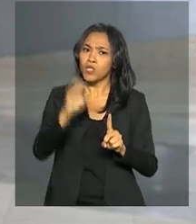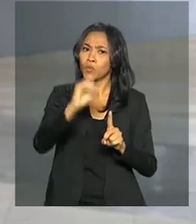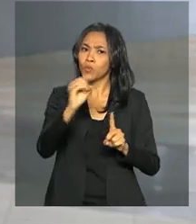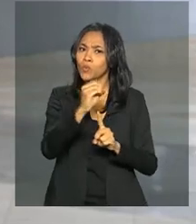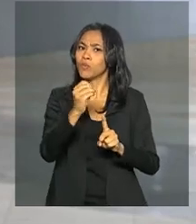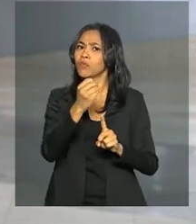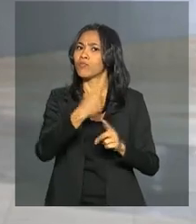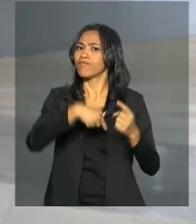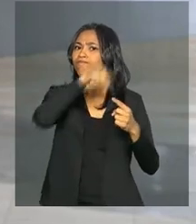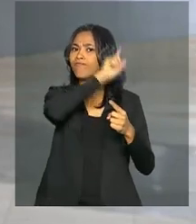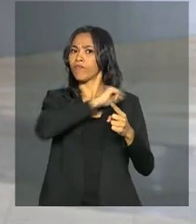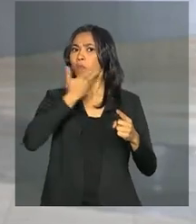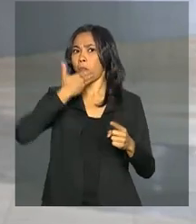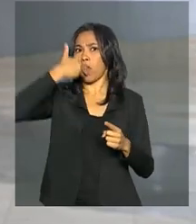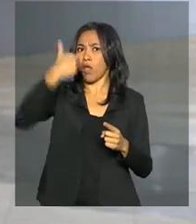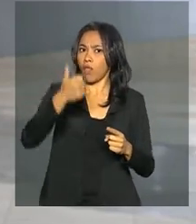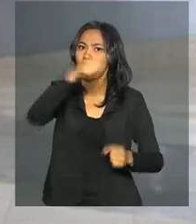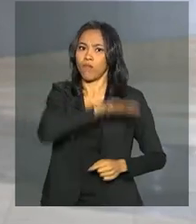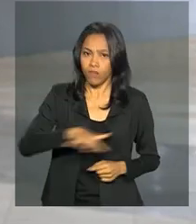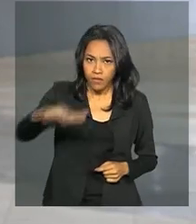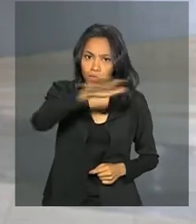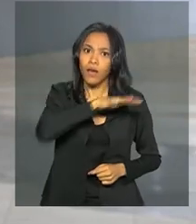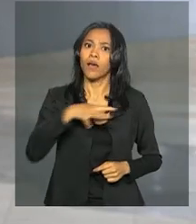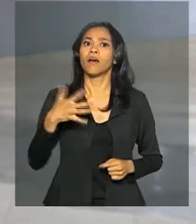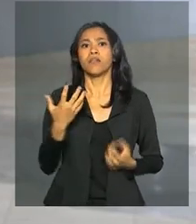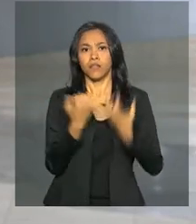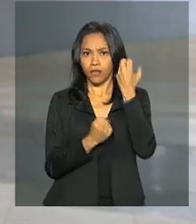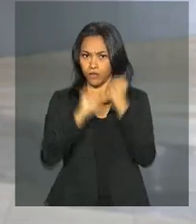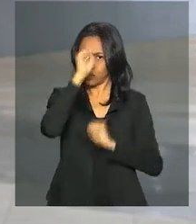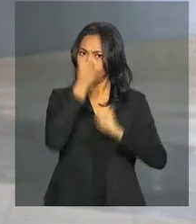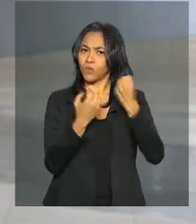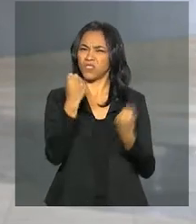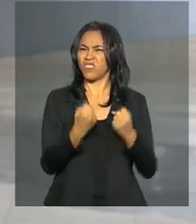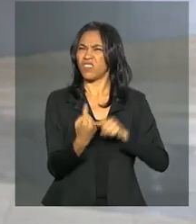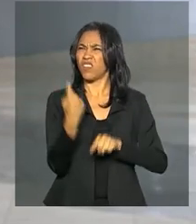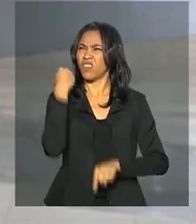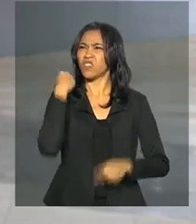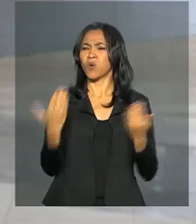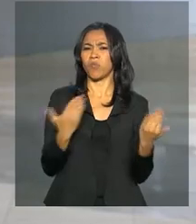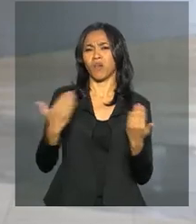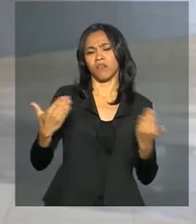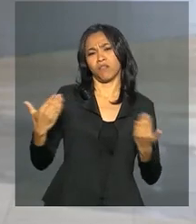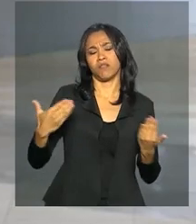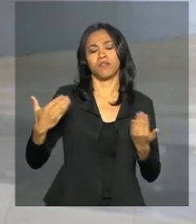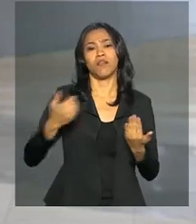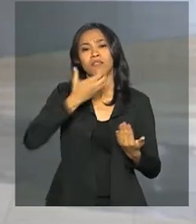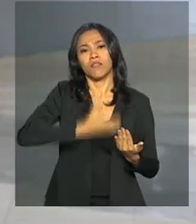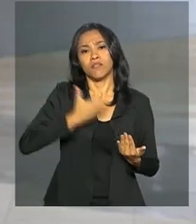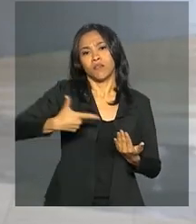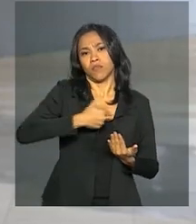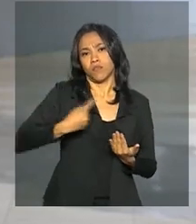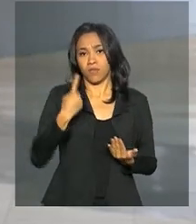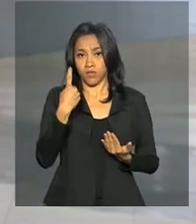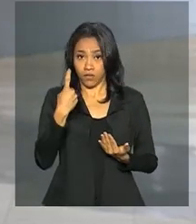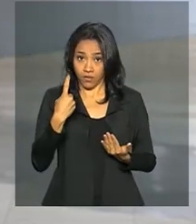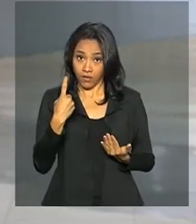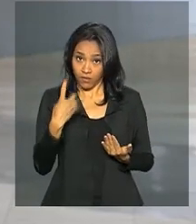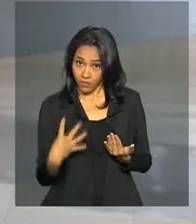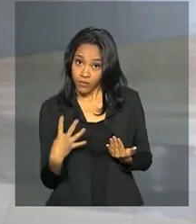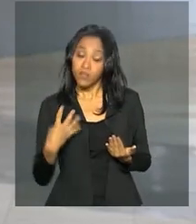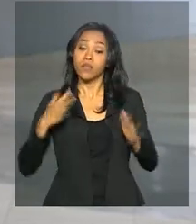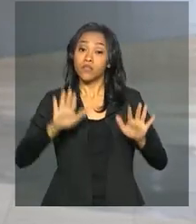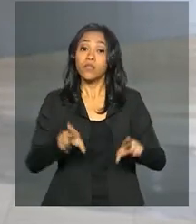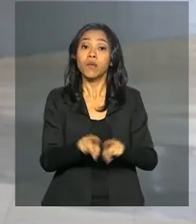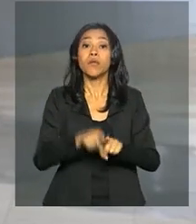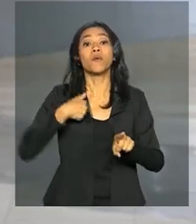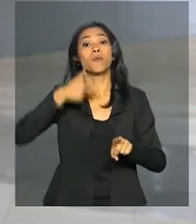passado, foi o melhor para o setor desde dezembro de 2014. E ontem à noite ainda, Michel Temer participou